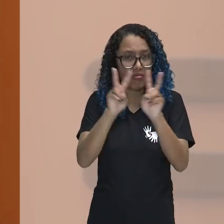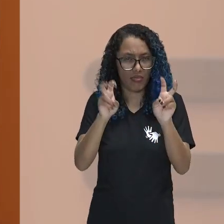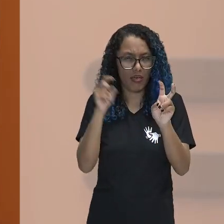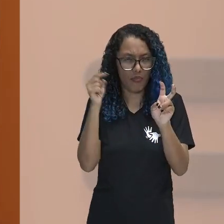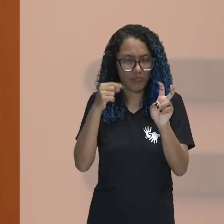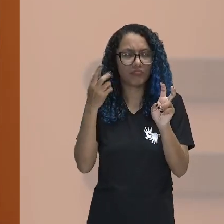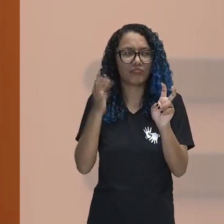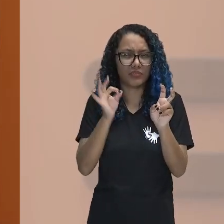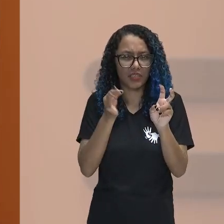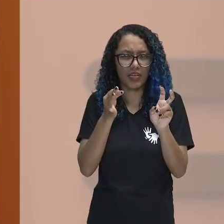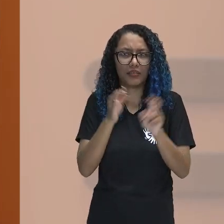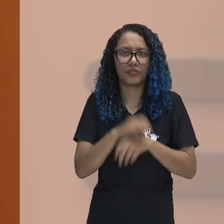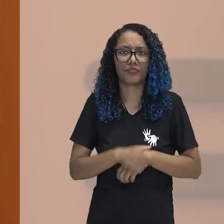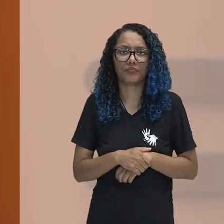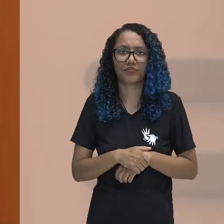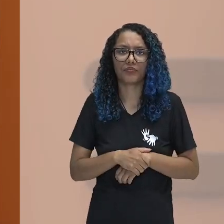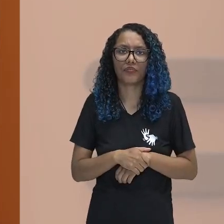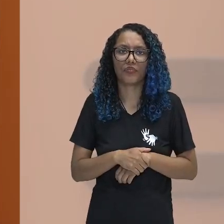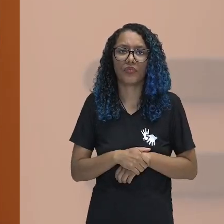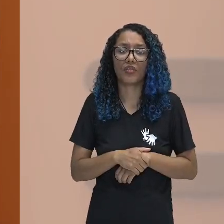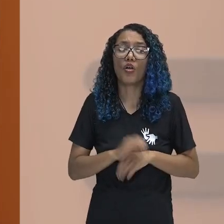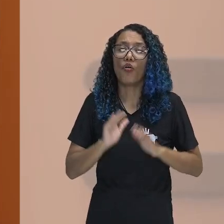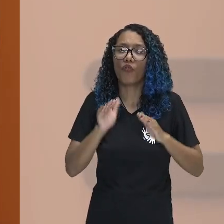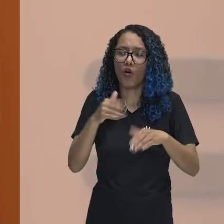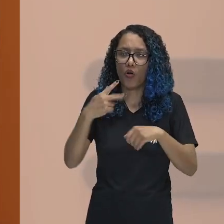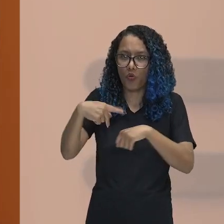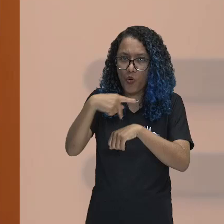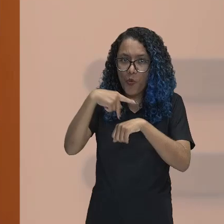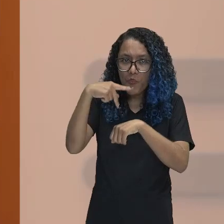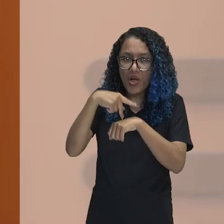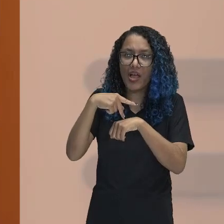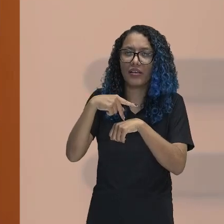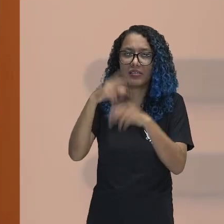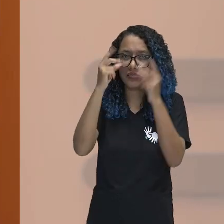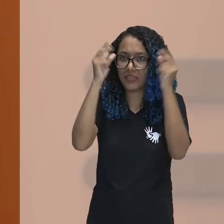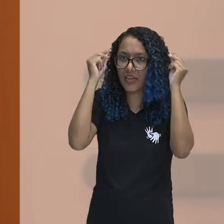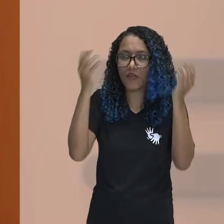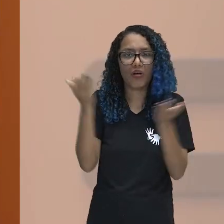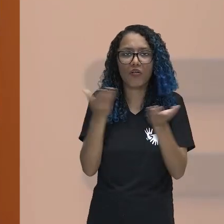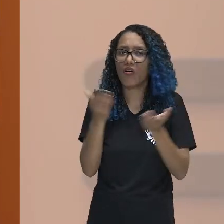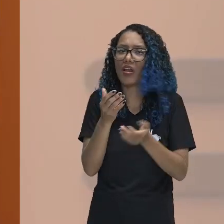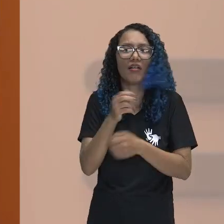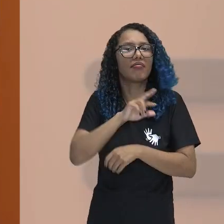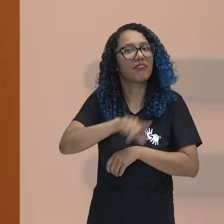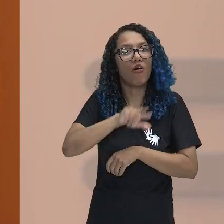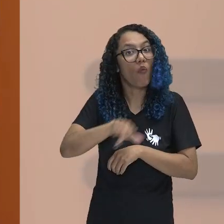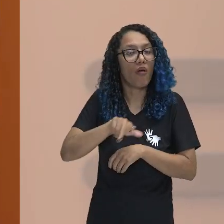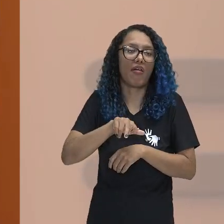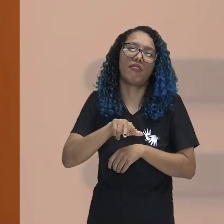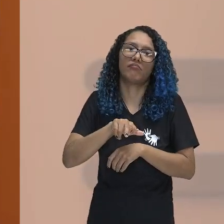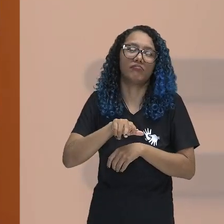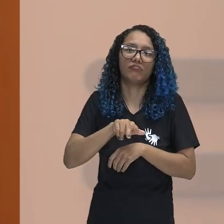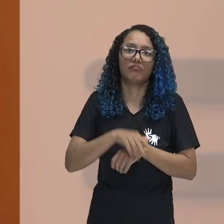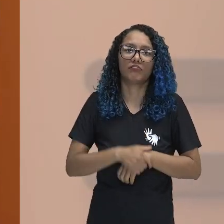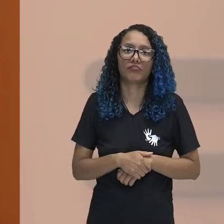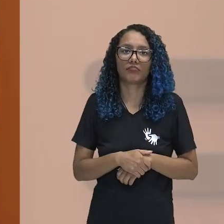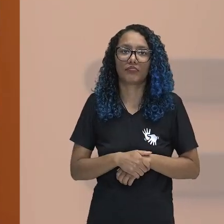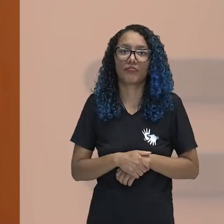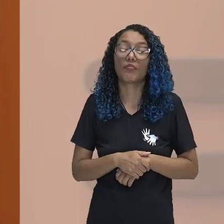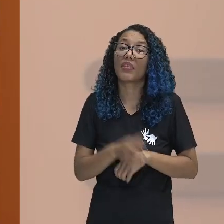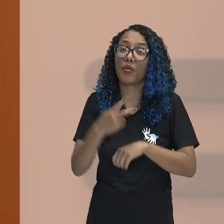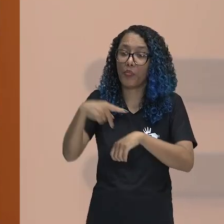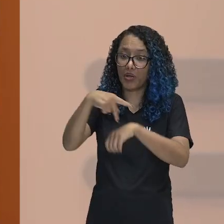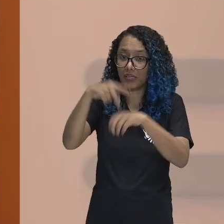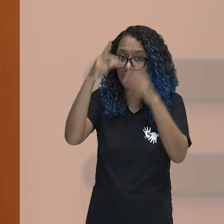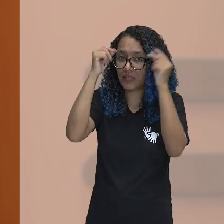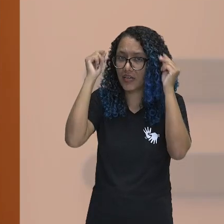não falamos do Estado grego como a gente conhece hoje na era moderna, tá, gente? O Estado grego hoje é um país, a Grécia é